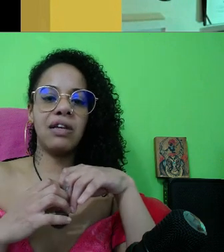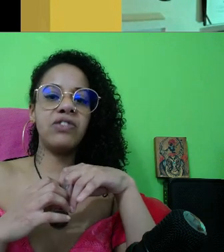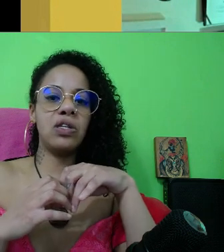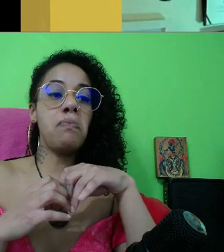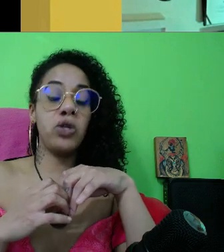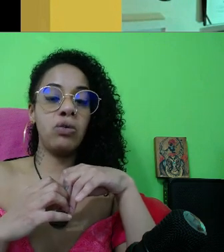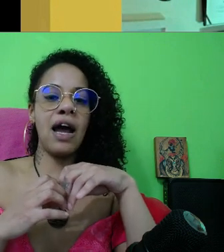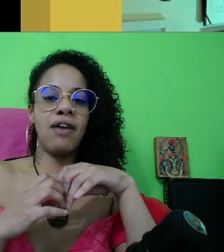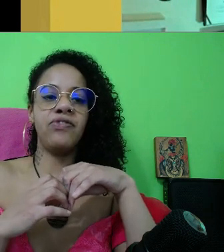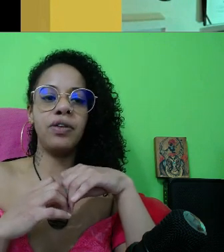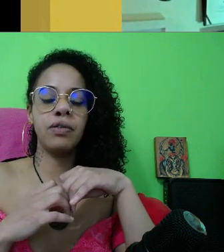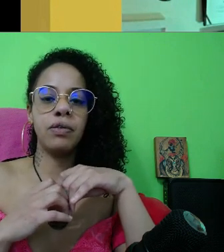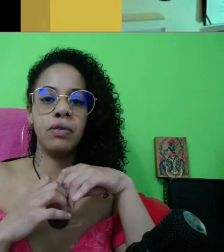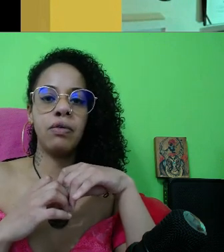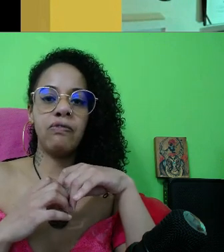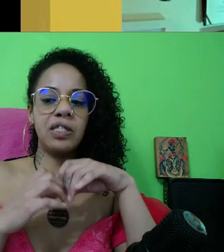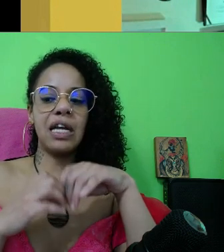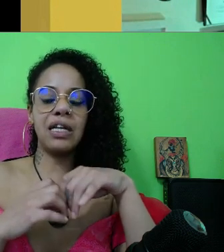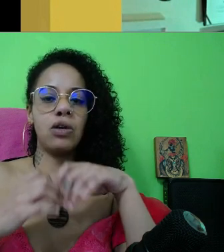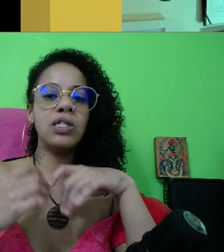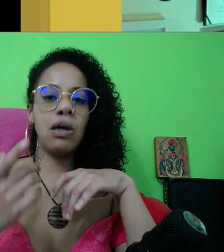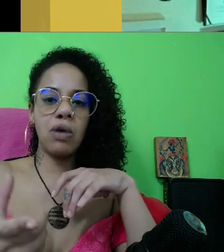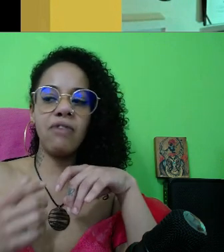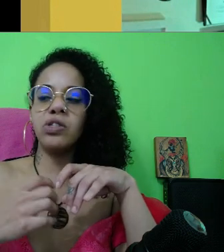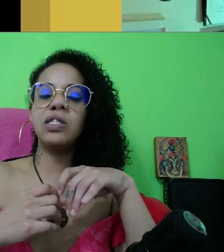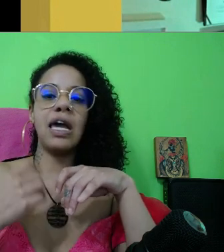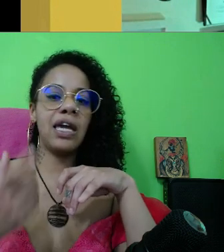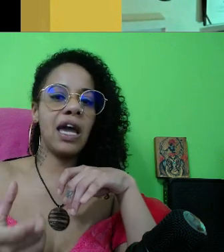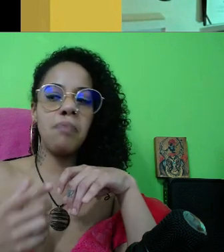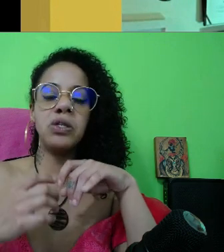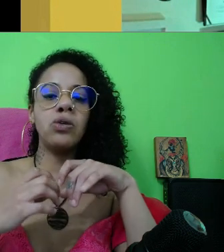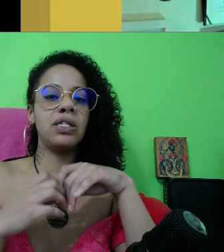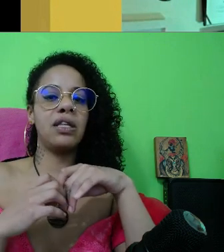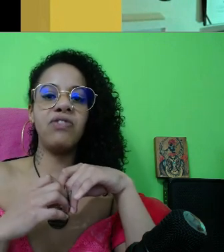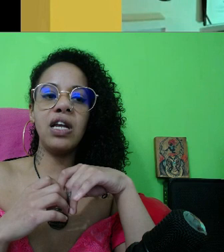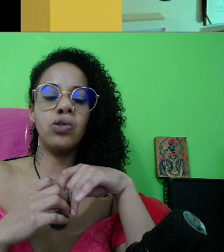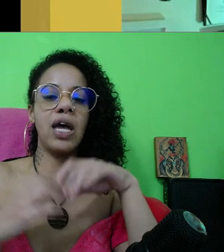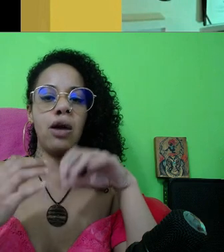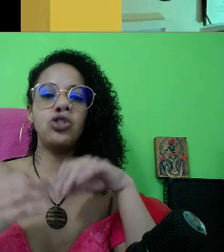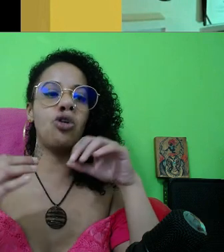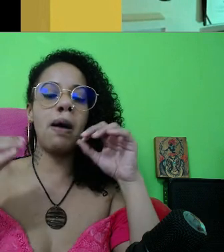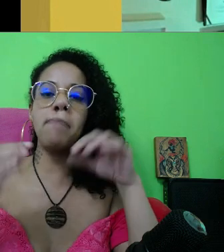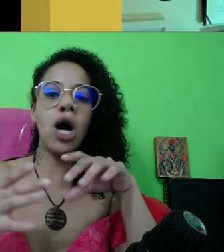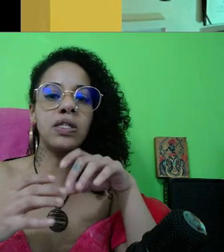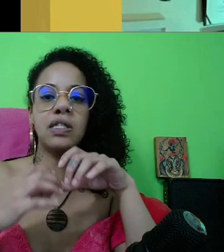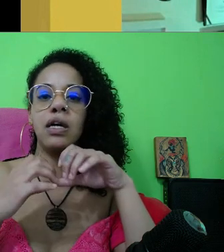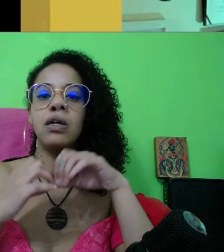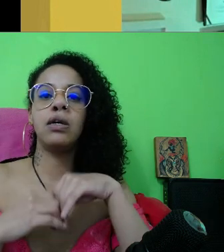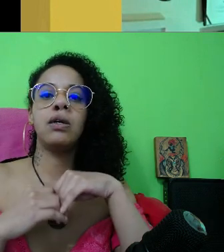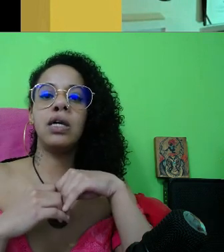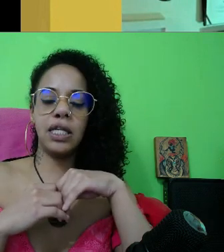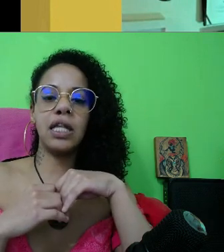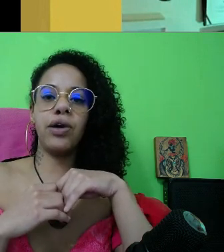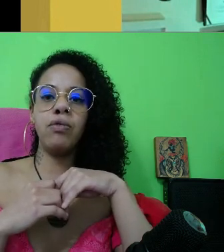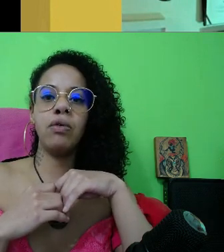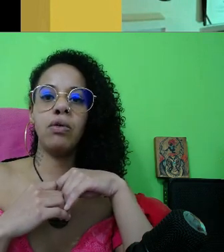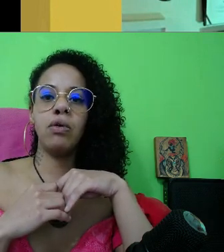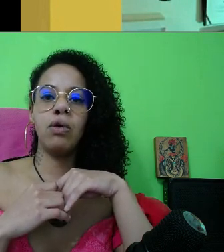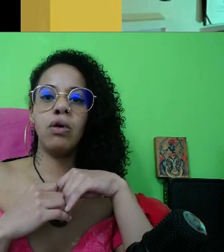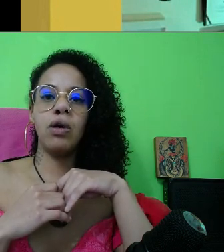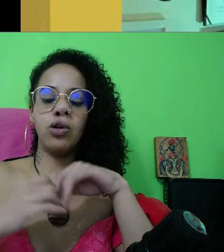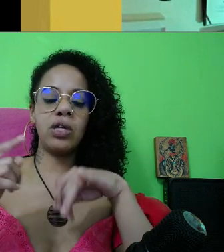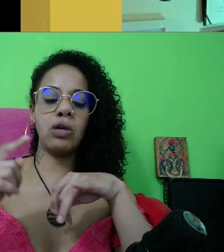isso aí que você tá fazendo é muito grave você tem que ter noção quem você é e quem é a pessoa que você tá falando eu sou uma bosta entendeu